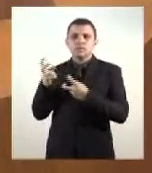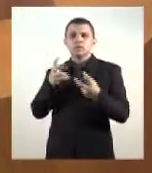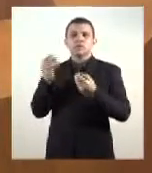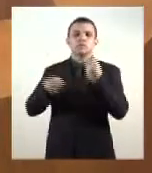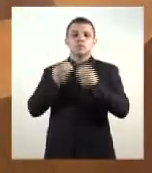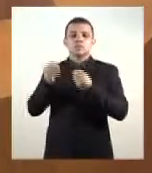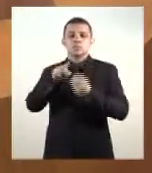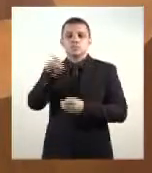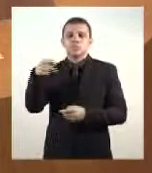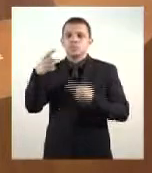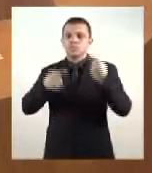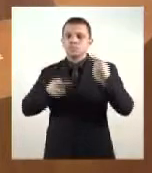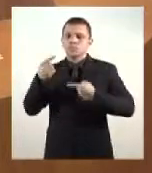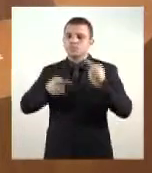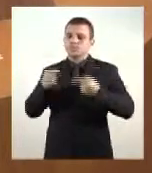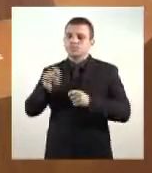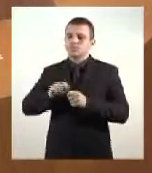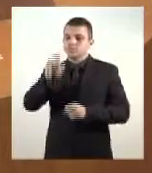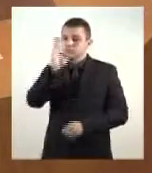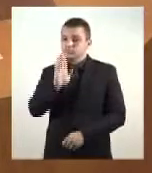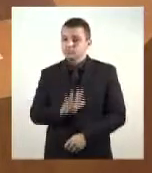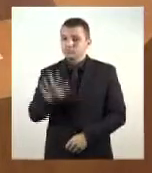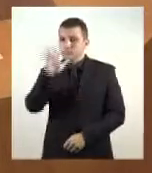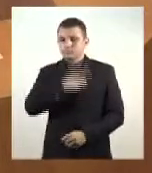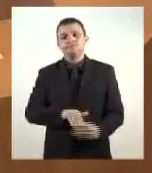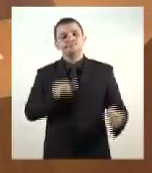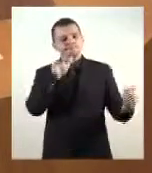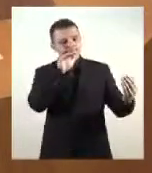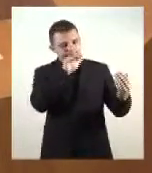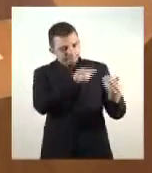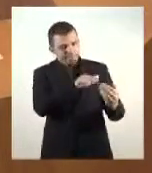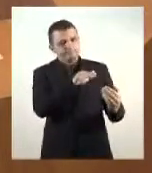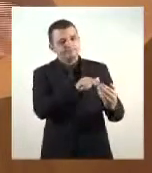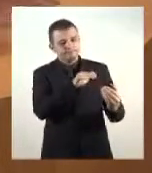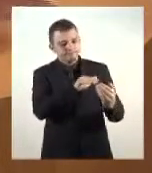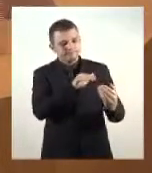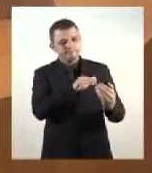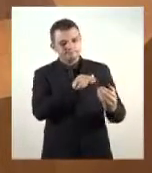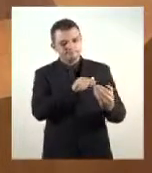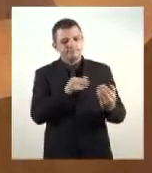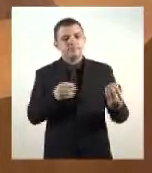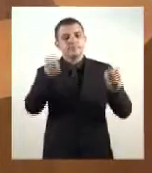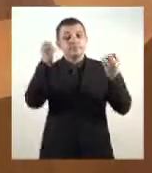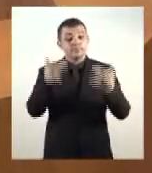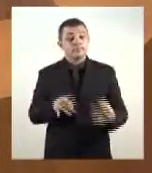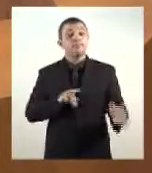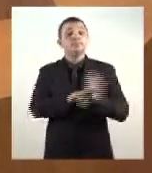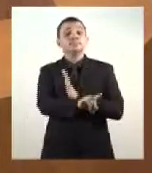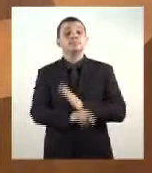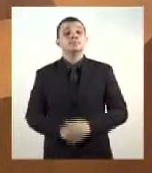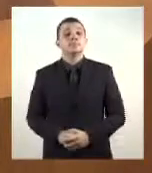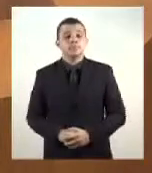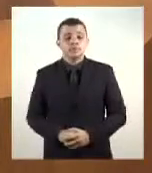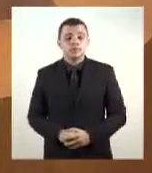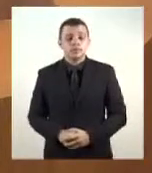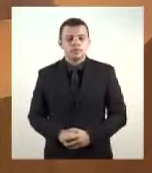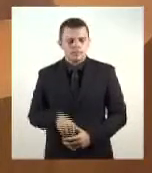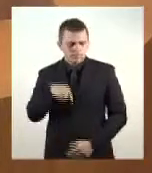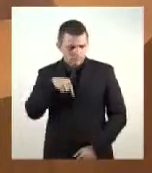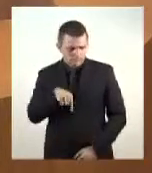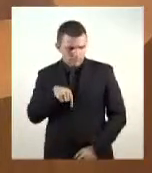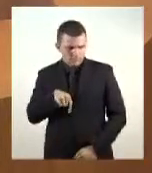políticos vêm fazendo no Brasil. E aí quero dizer que concordo com Vossa Excelência, deputada Andréa. E faço uma pergunta. Será que essa